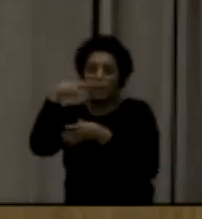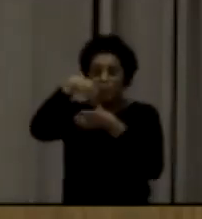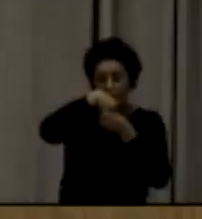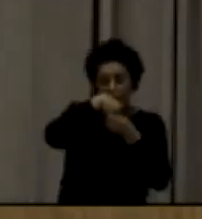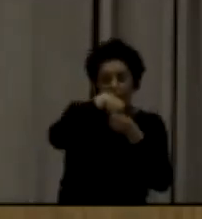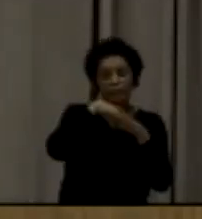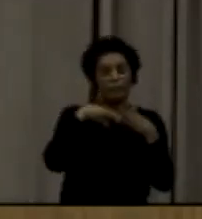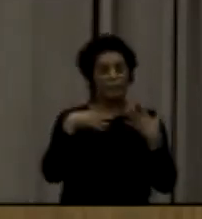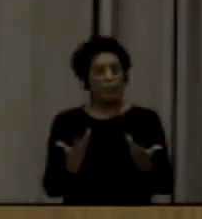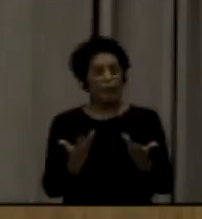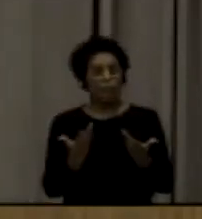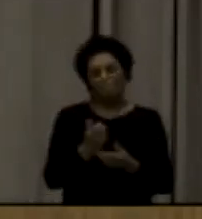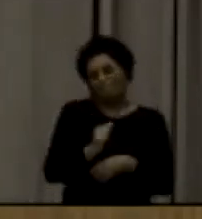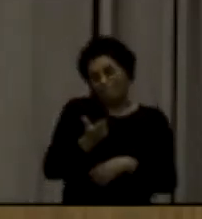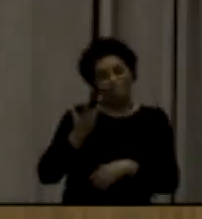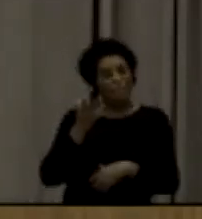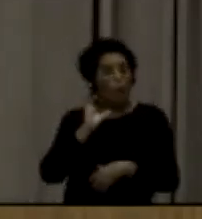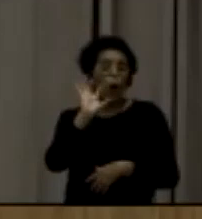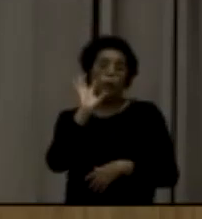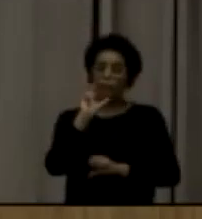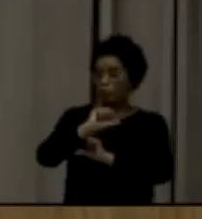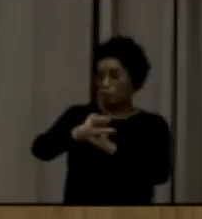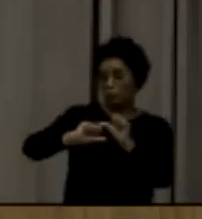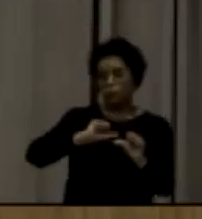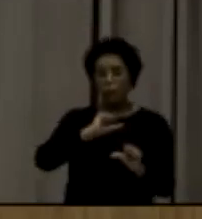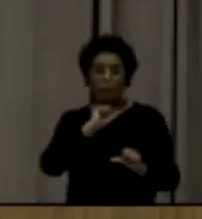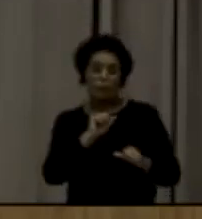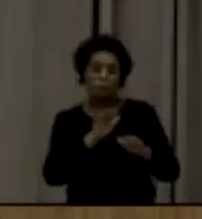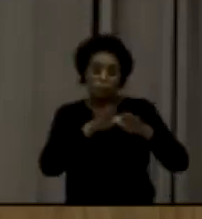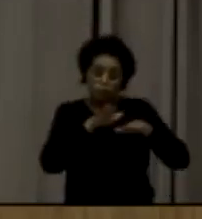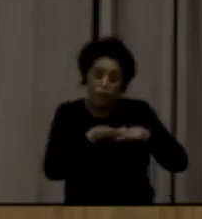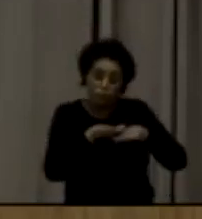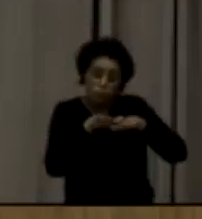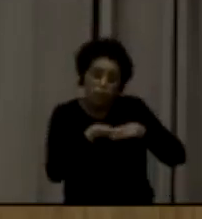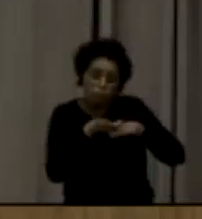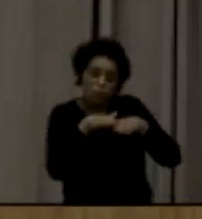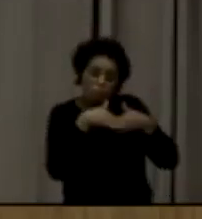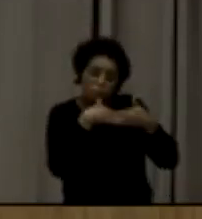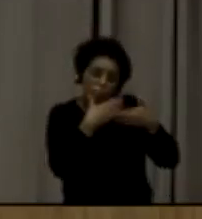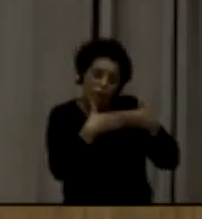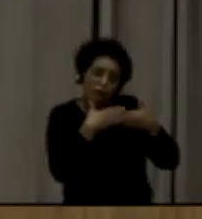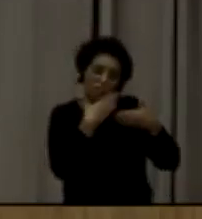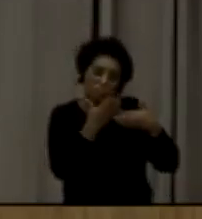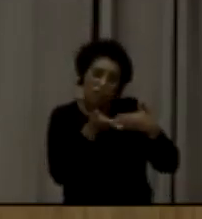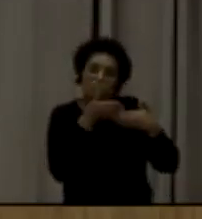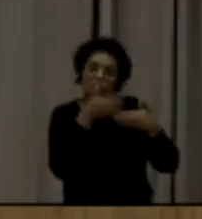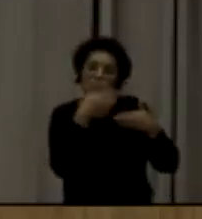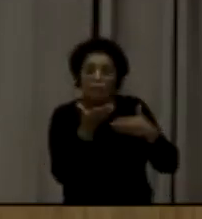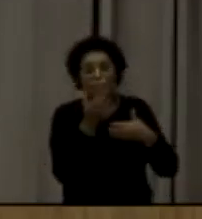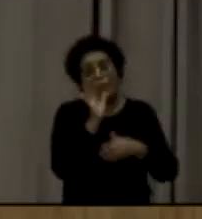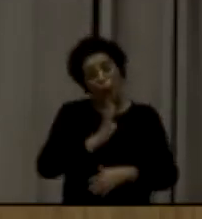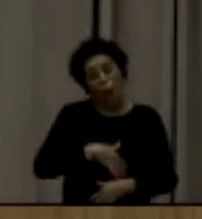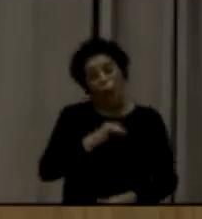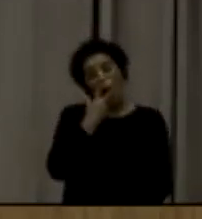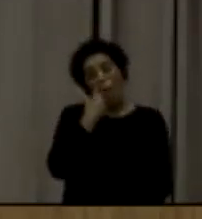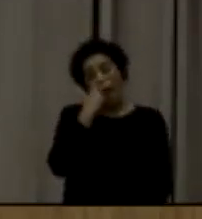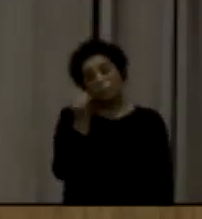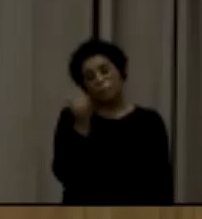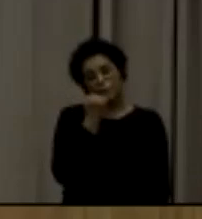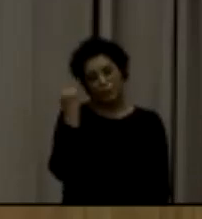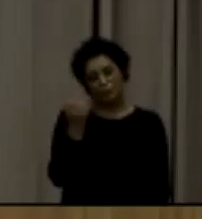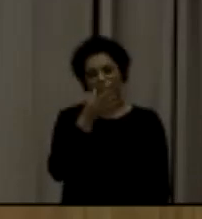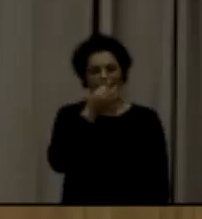E enquanto isso ainda não aconteça, a transformação ela vai se postergando. Então, é muito importante, na minha opinião, que